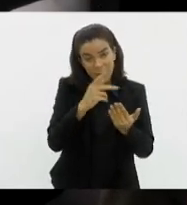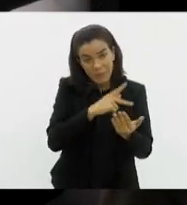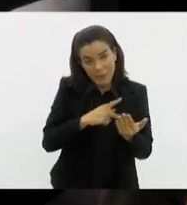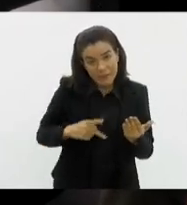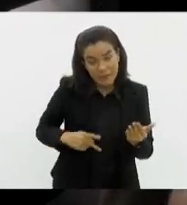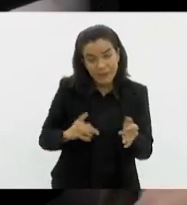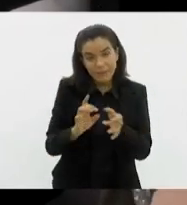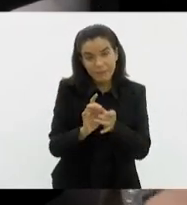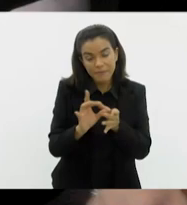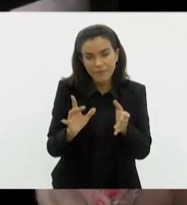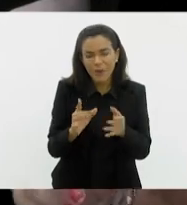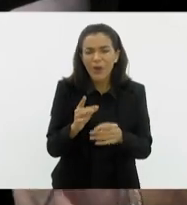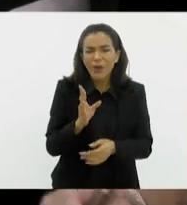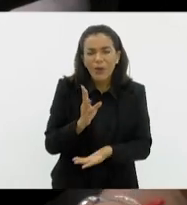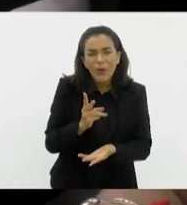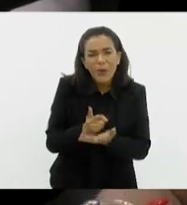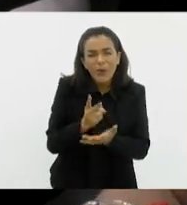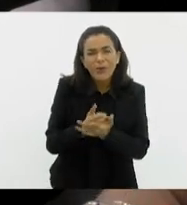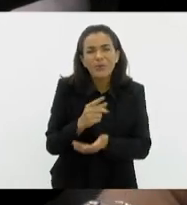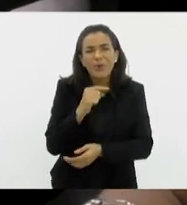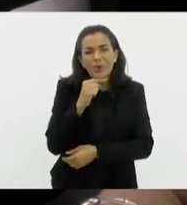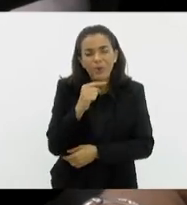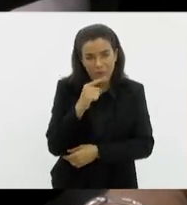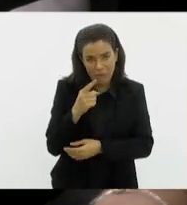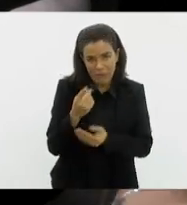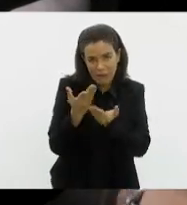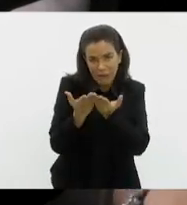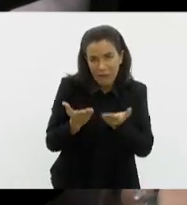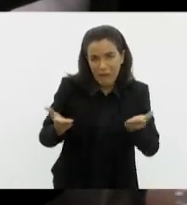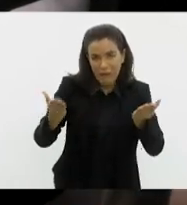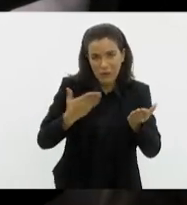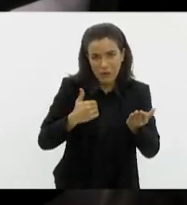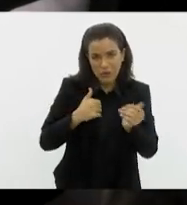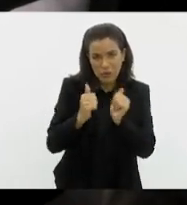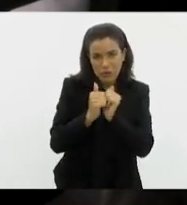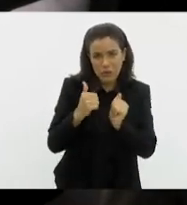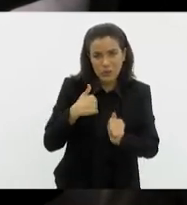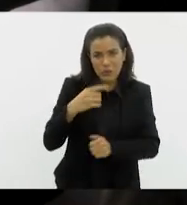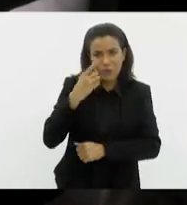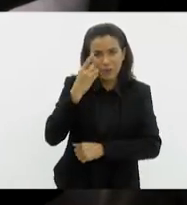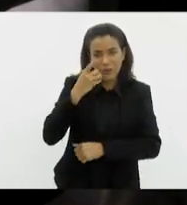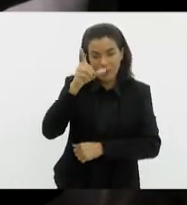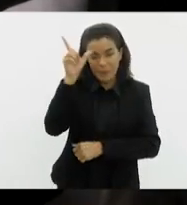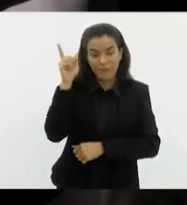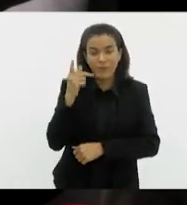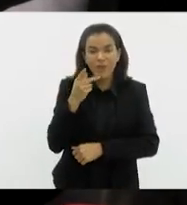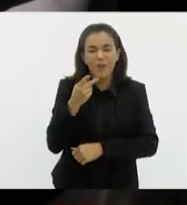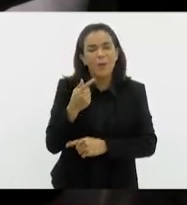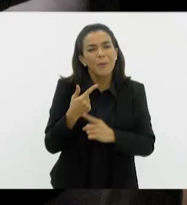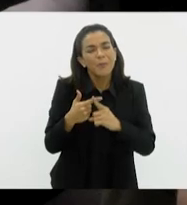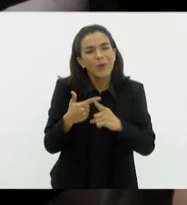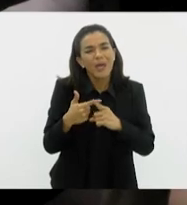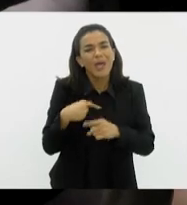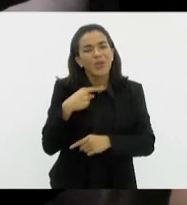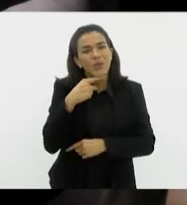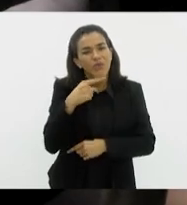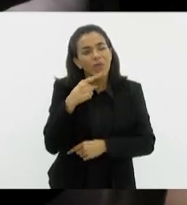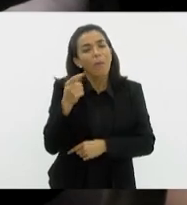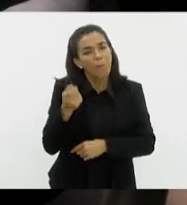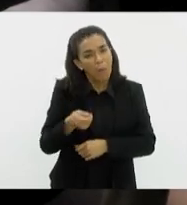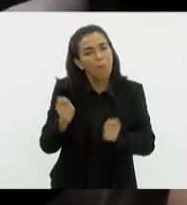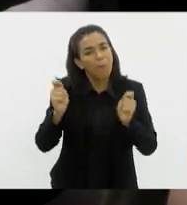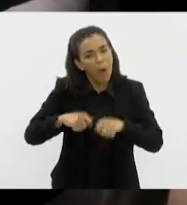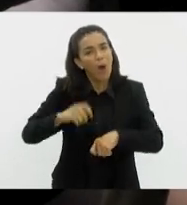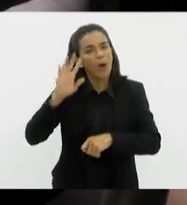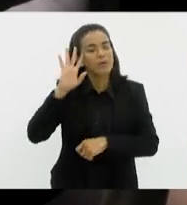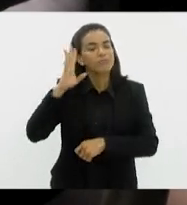permitir, porque eu continuei com essa dúvida, que de fato, com a leitura, de fato, essa minha dúvida pode ser saneada.